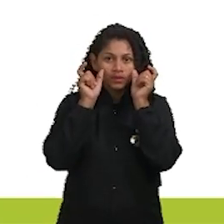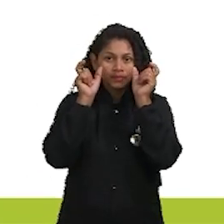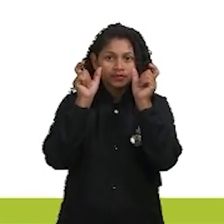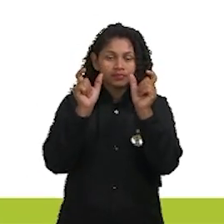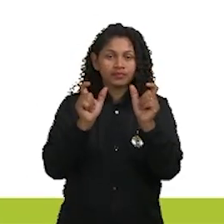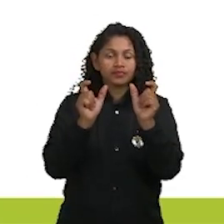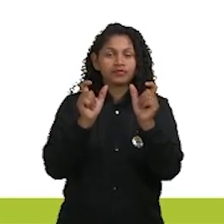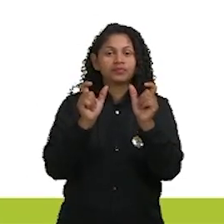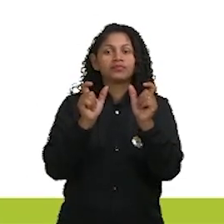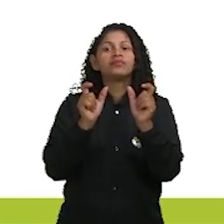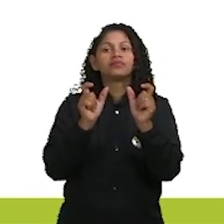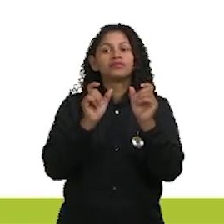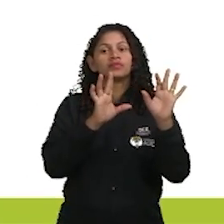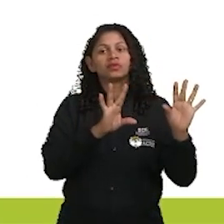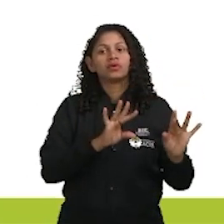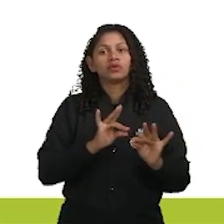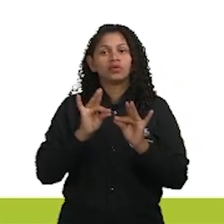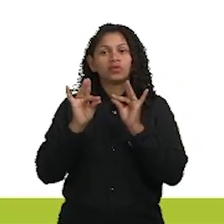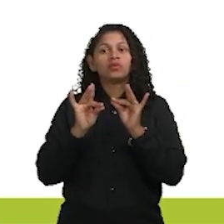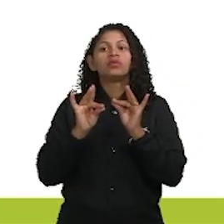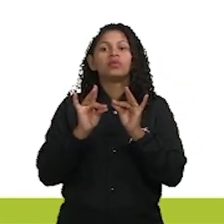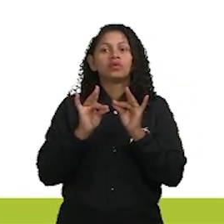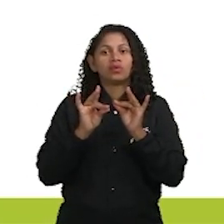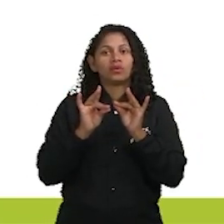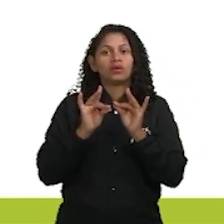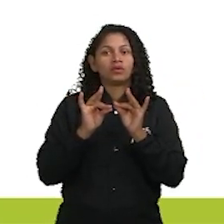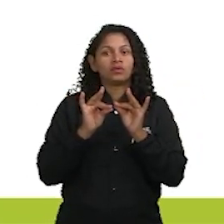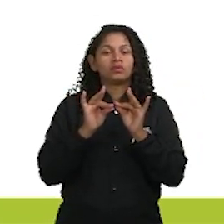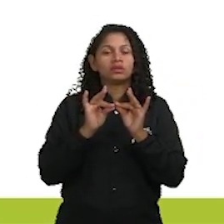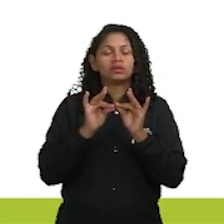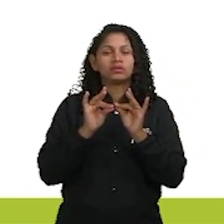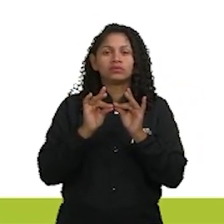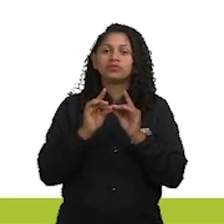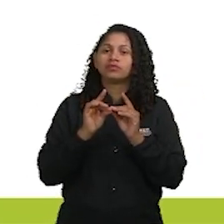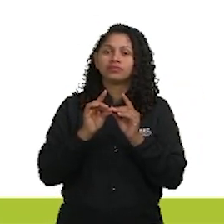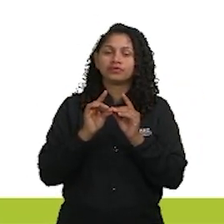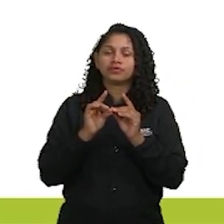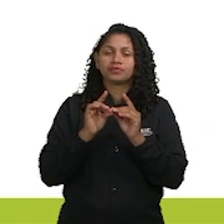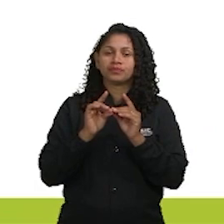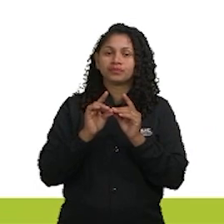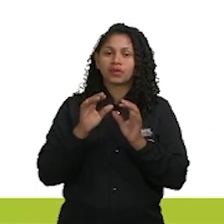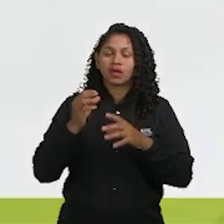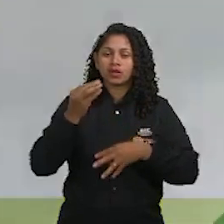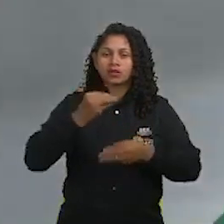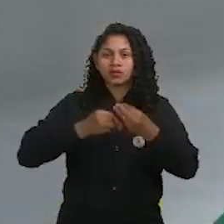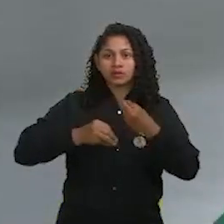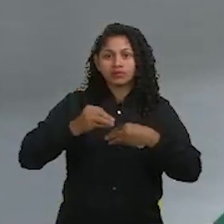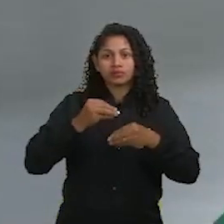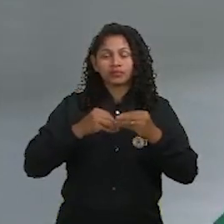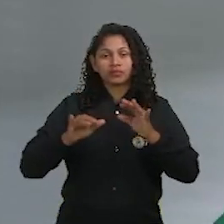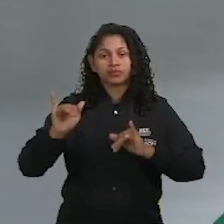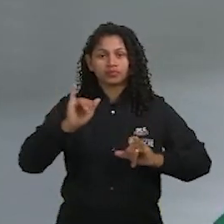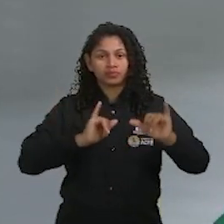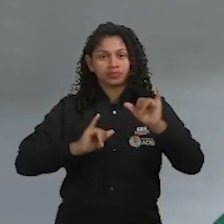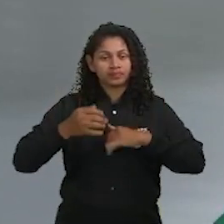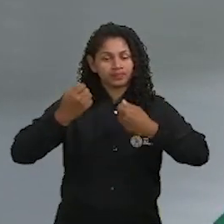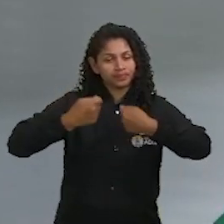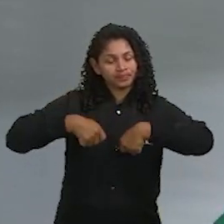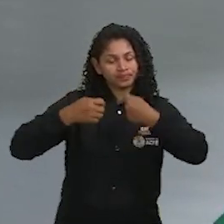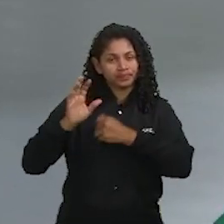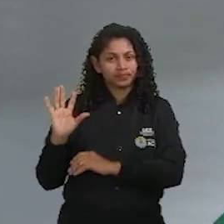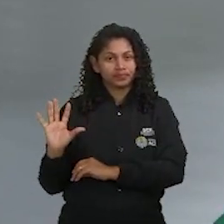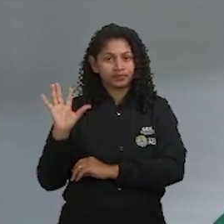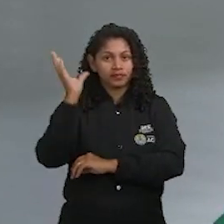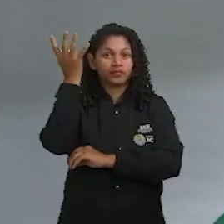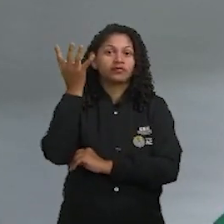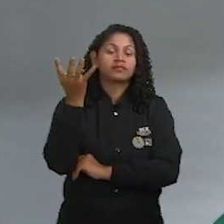eu coloquei uma reação de oxirredução. Como eu falei, as reações de oxirredução precisam